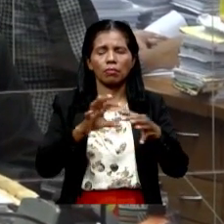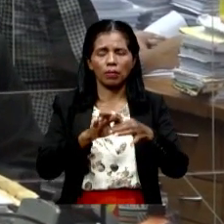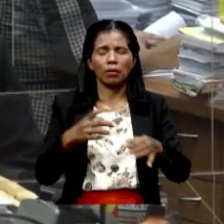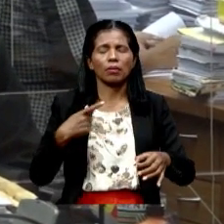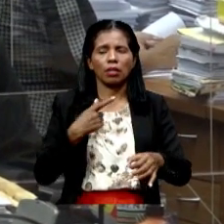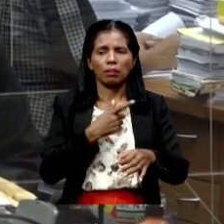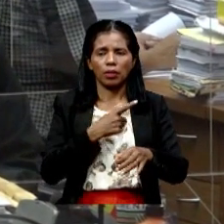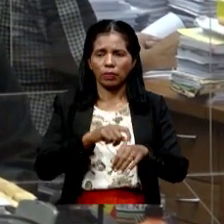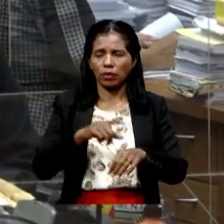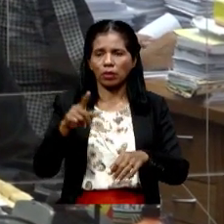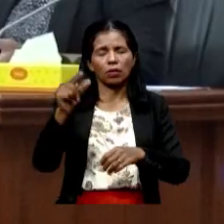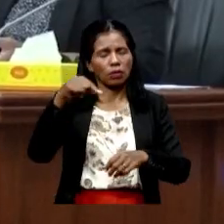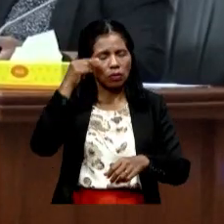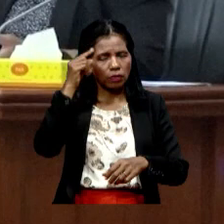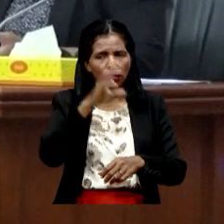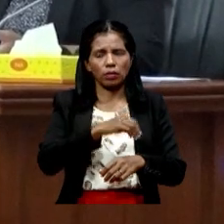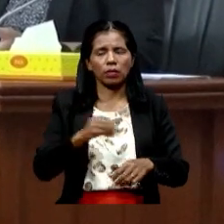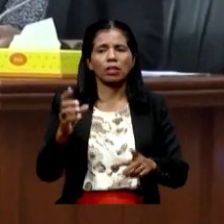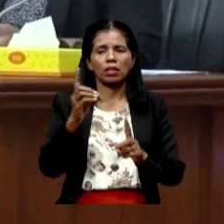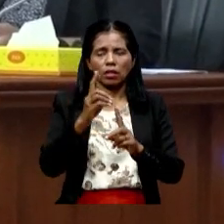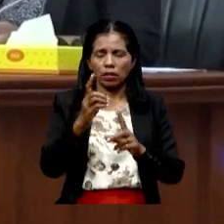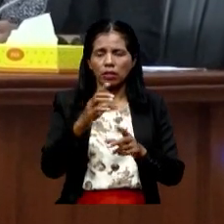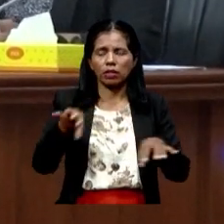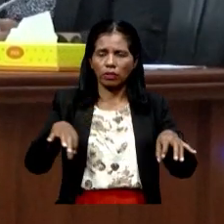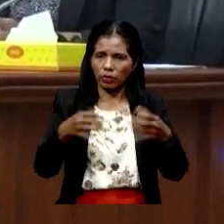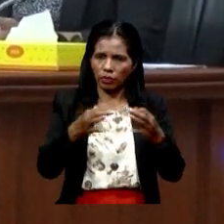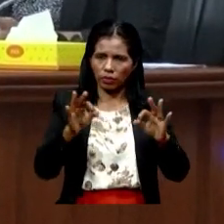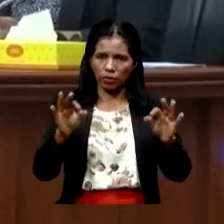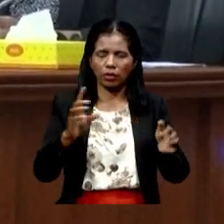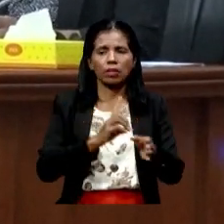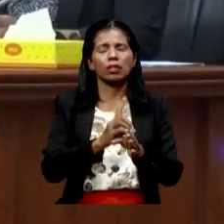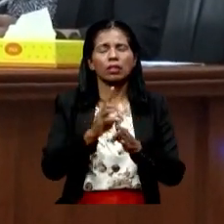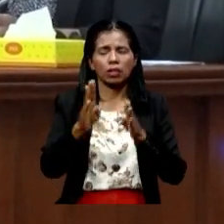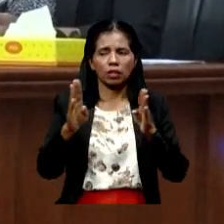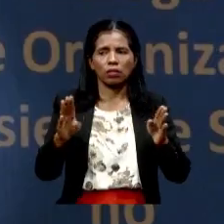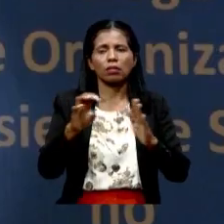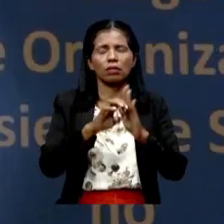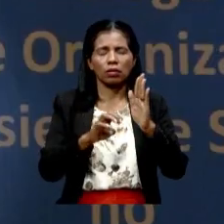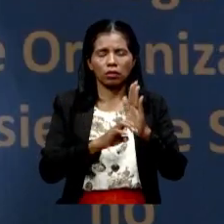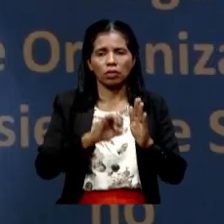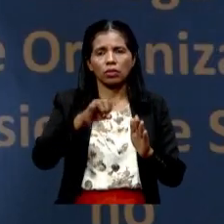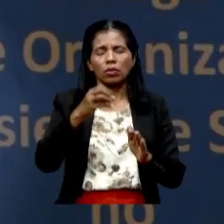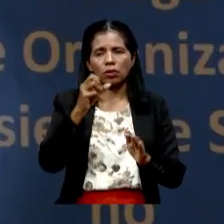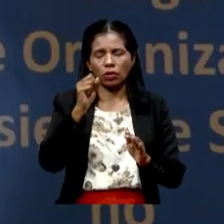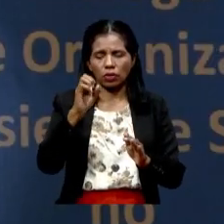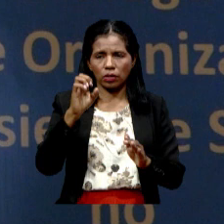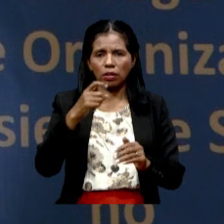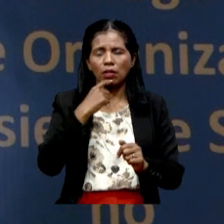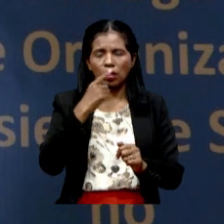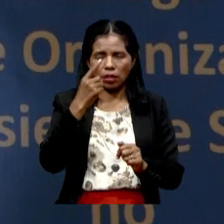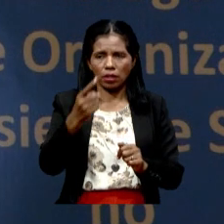no governo Sira, mas que mandato remata ona. Nune diretor executivo Luta Hamutuk José Alves da Costa